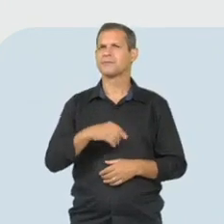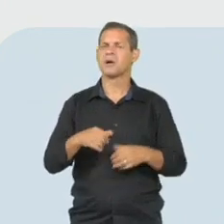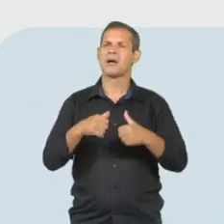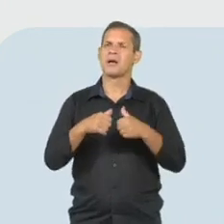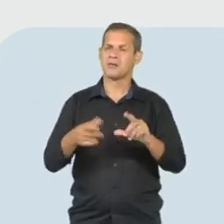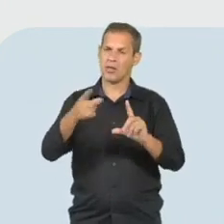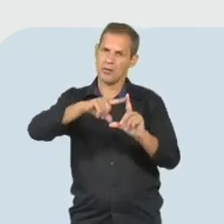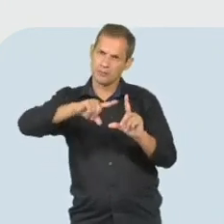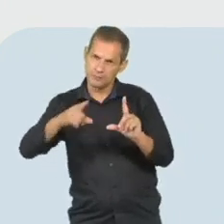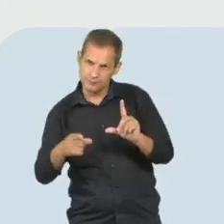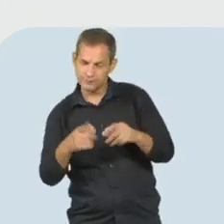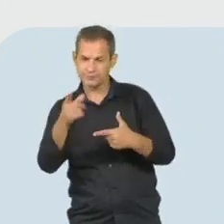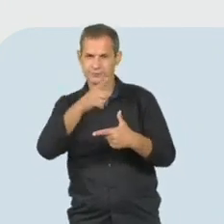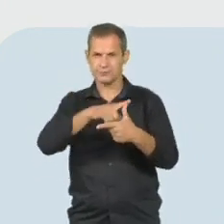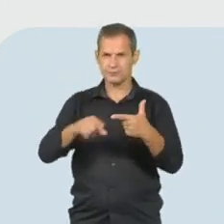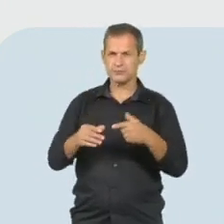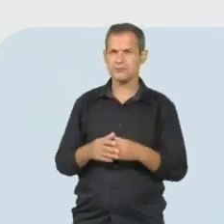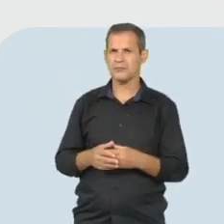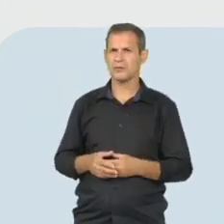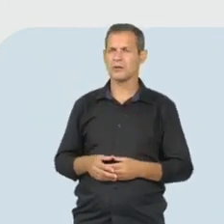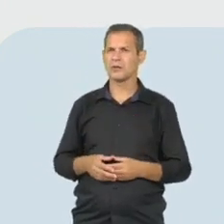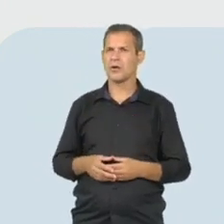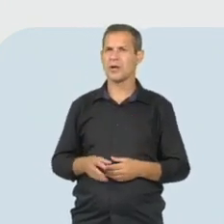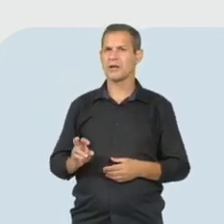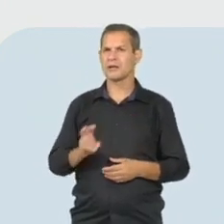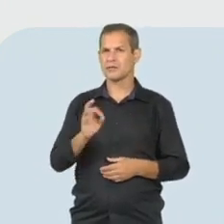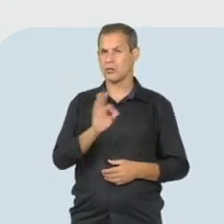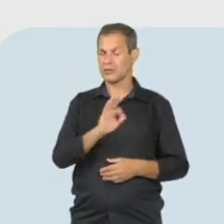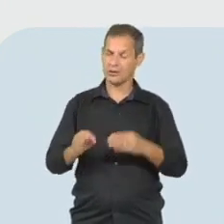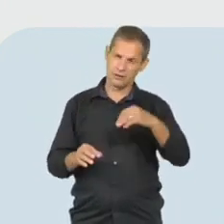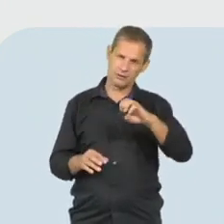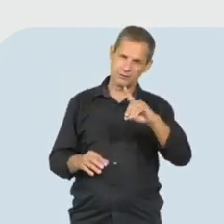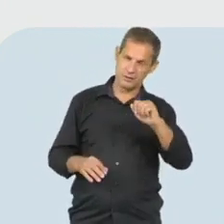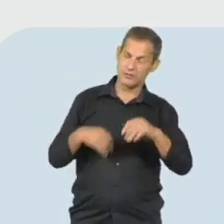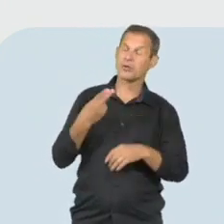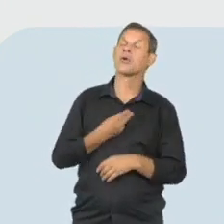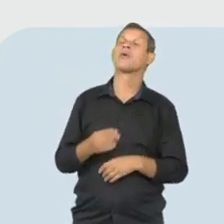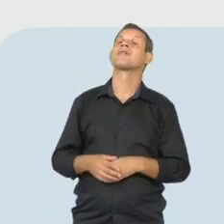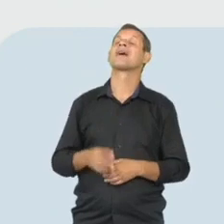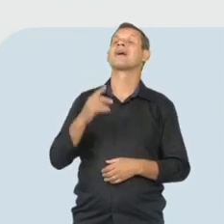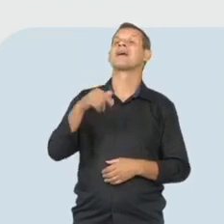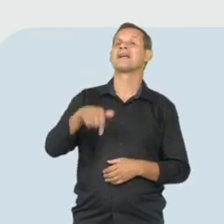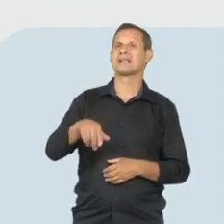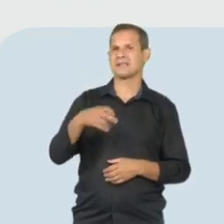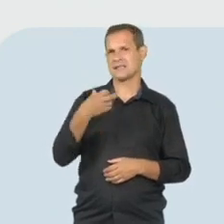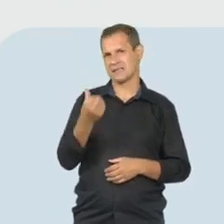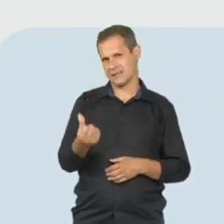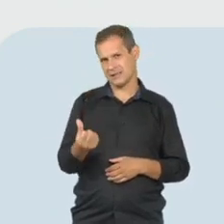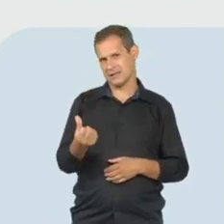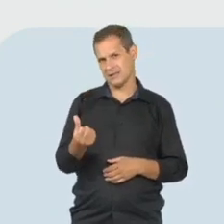essa curva, dividir ao meio aqui. A nossa média, quanto que é a média dele? É